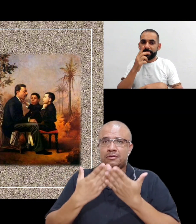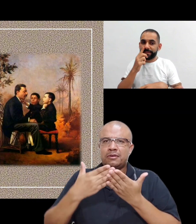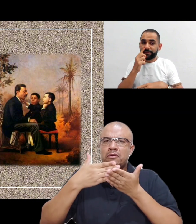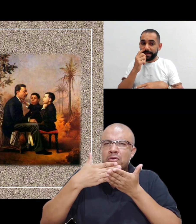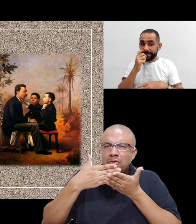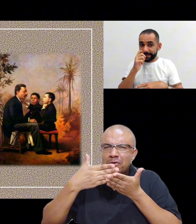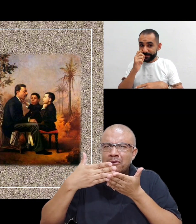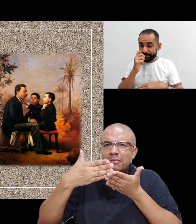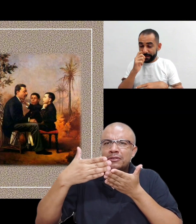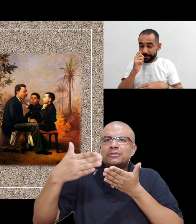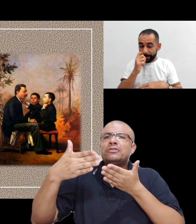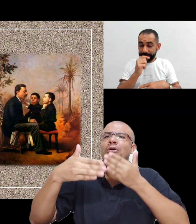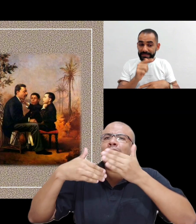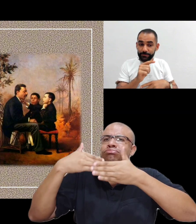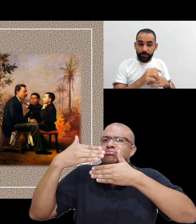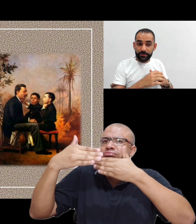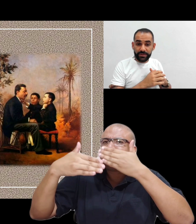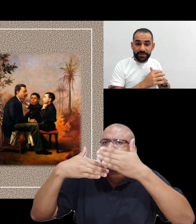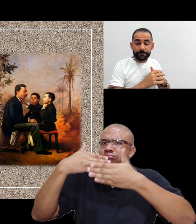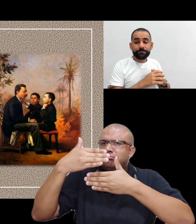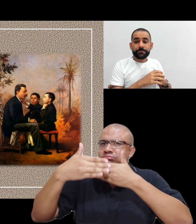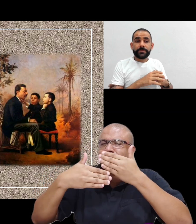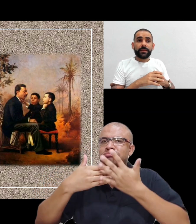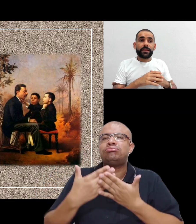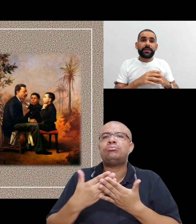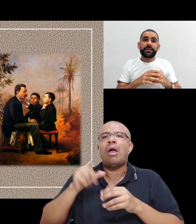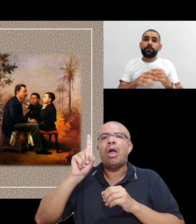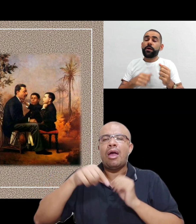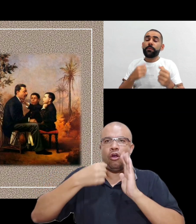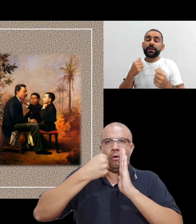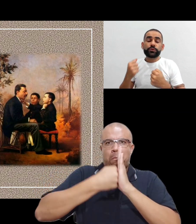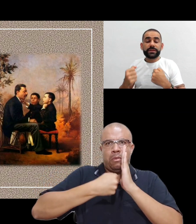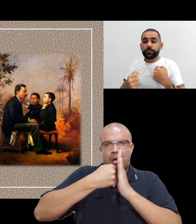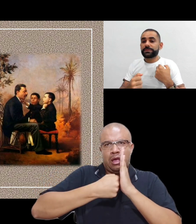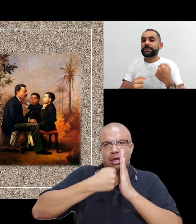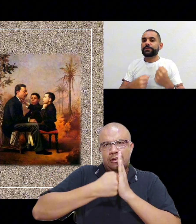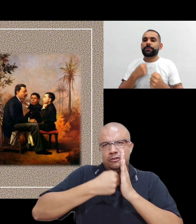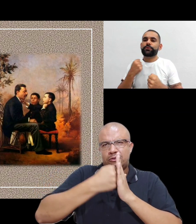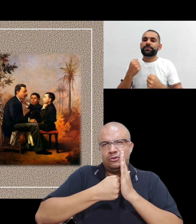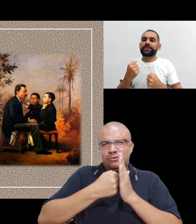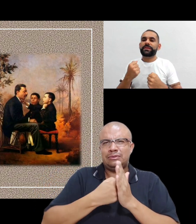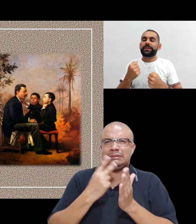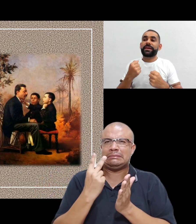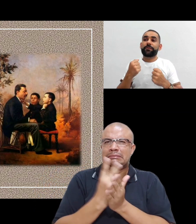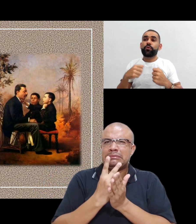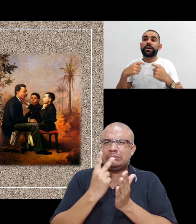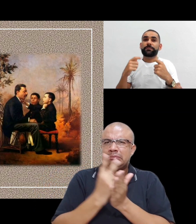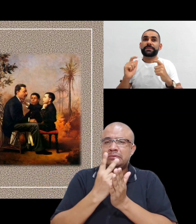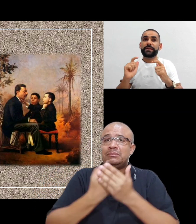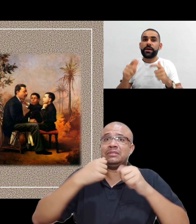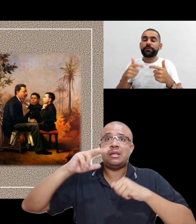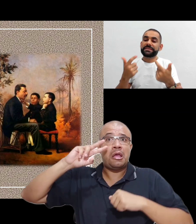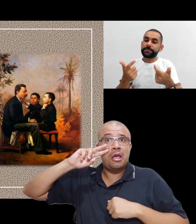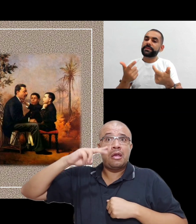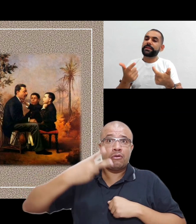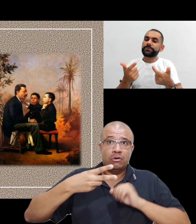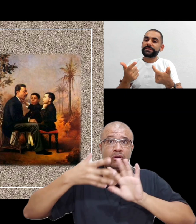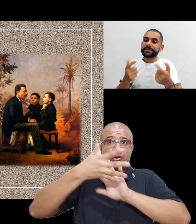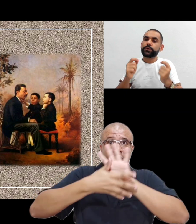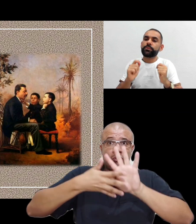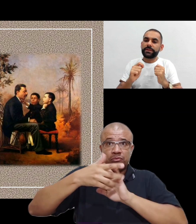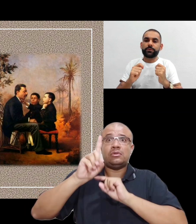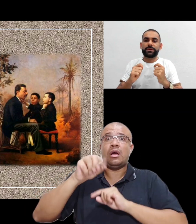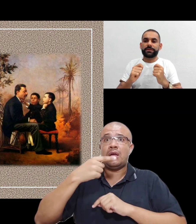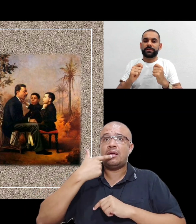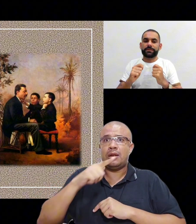já começa a ser falada nesse momento aí, e é uma luta constante para poder ter o reconhecimento da língua de